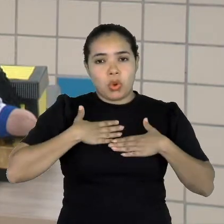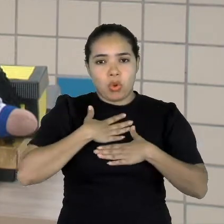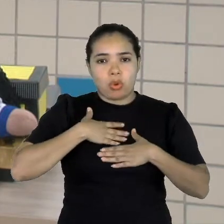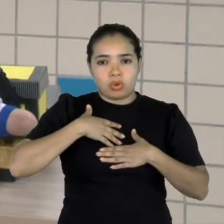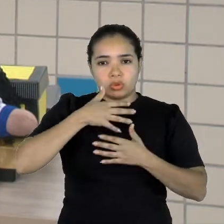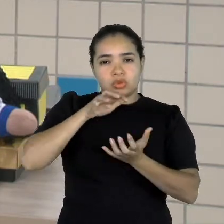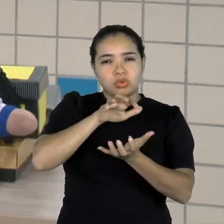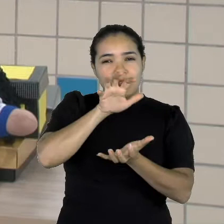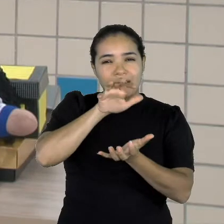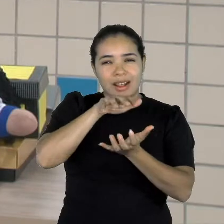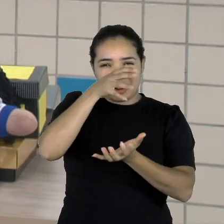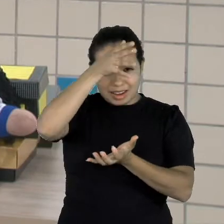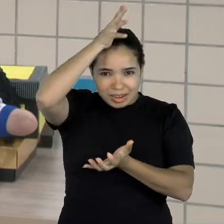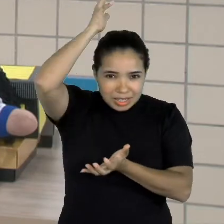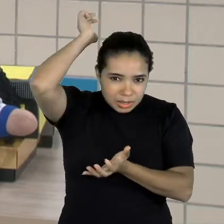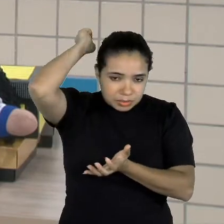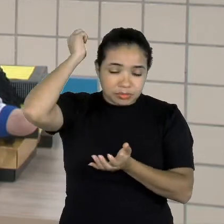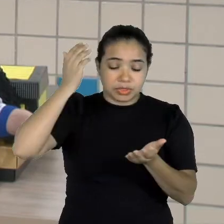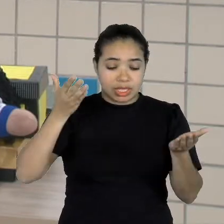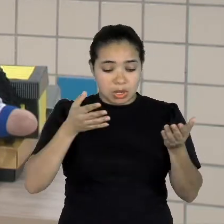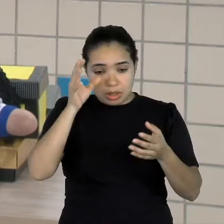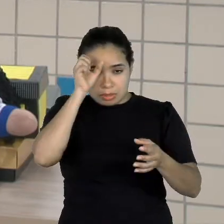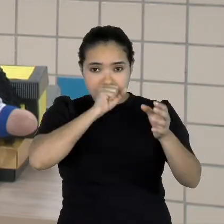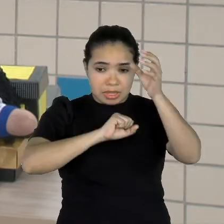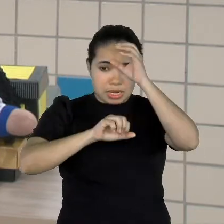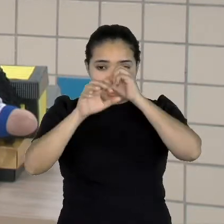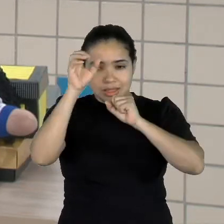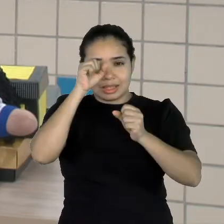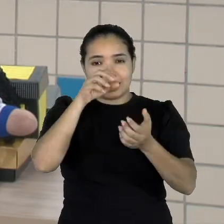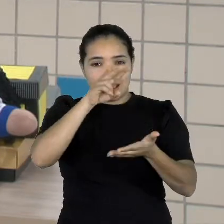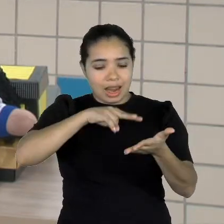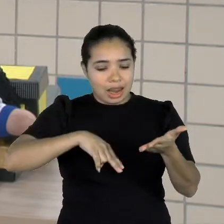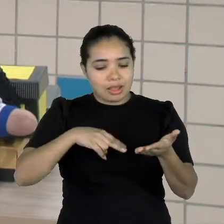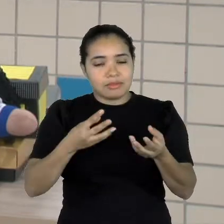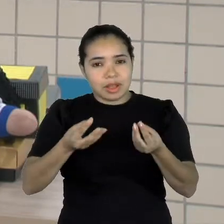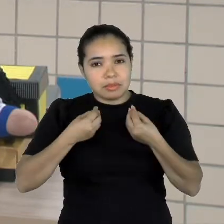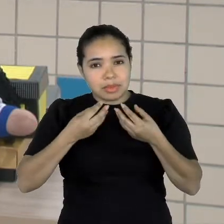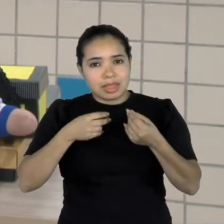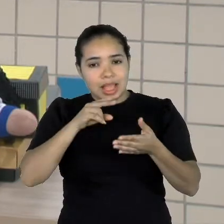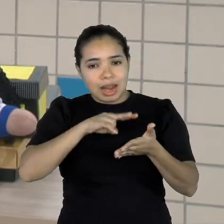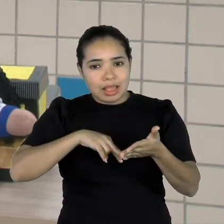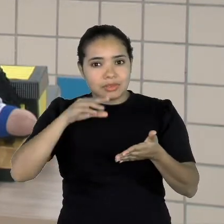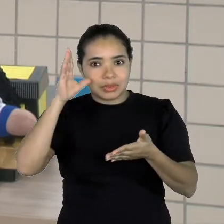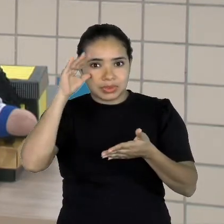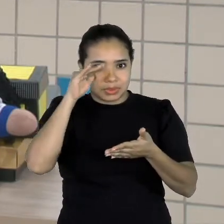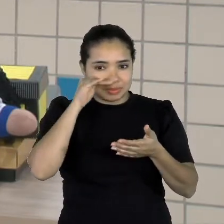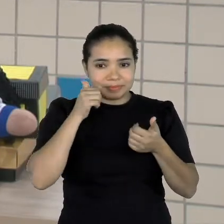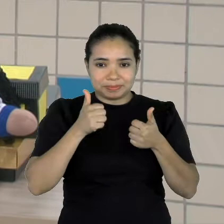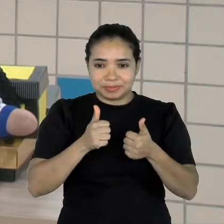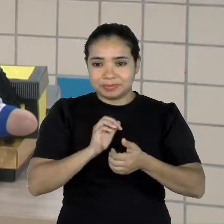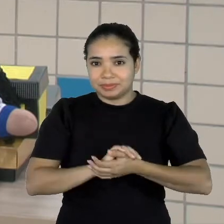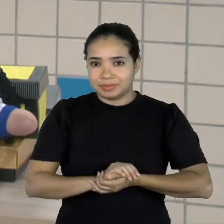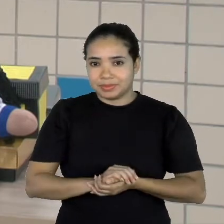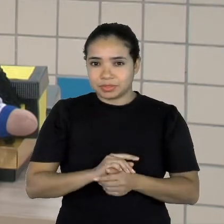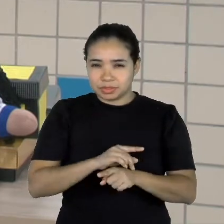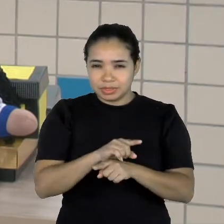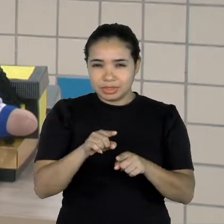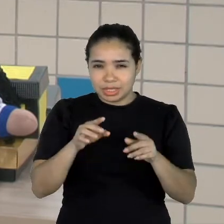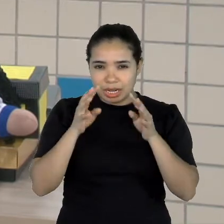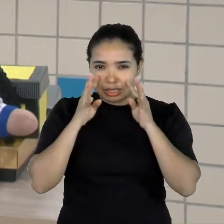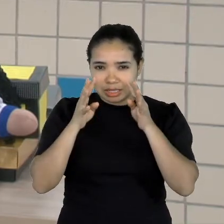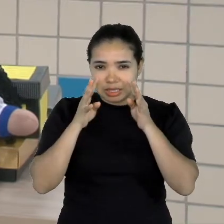aprendendo a ler, ela disse que vai me dar muitos livrinhos sobre curiosidades. Prestar atenção no